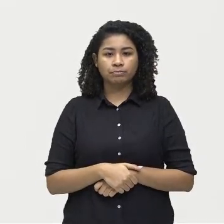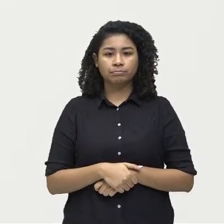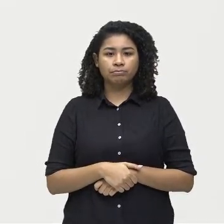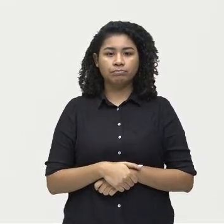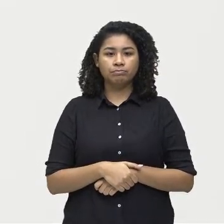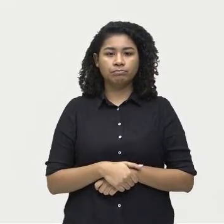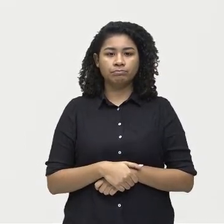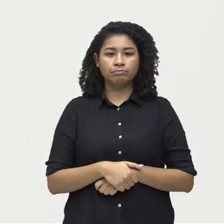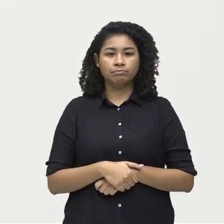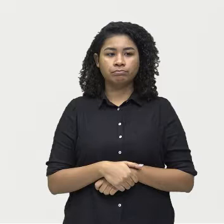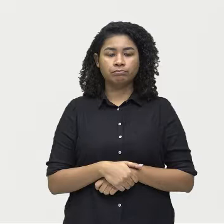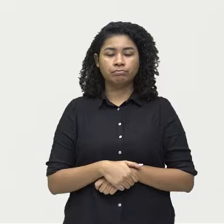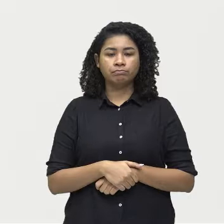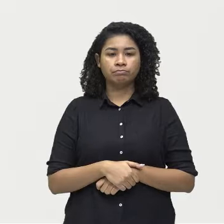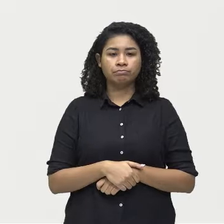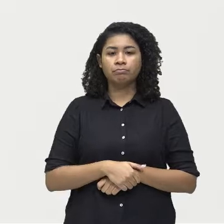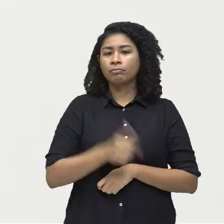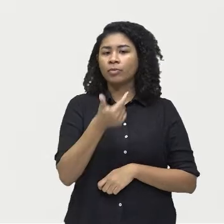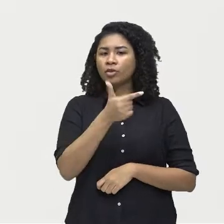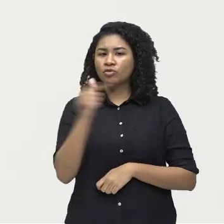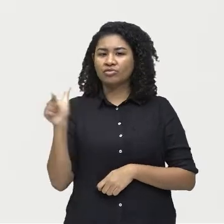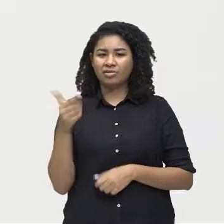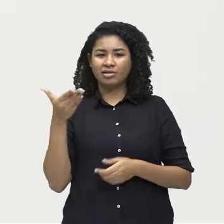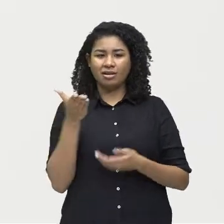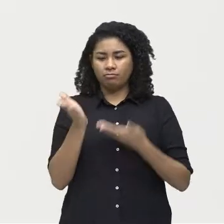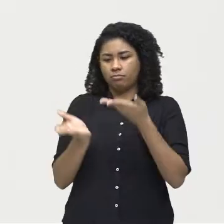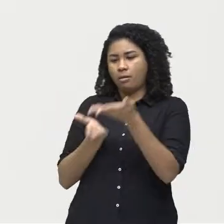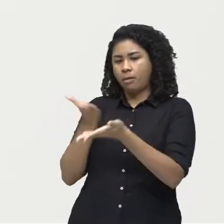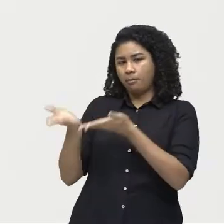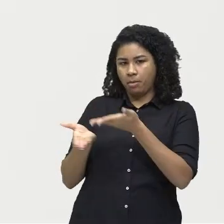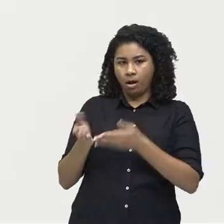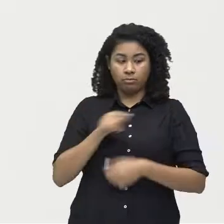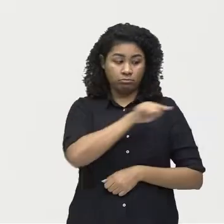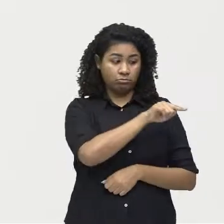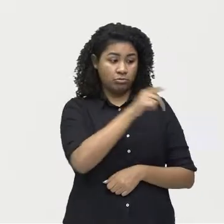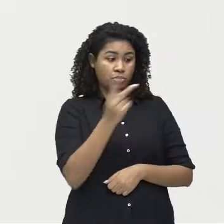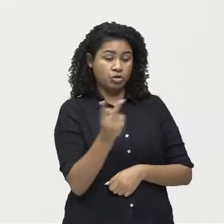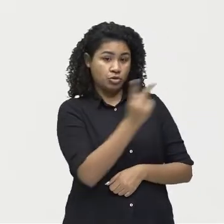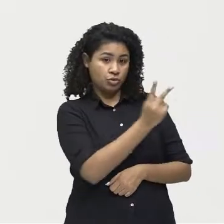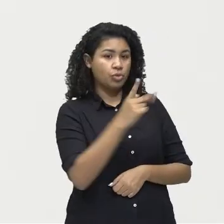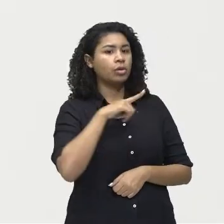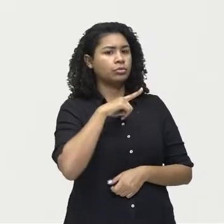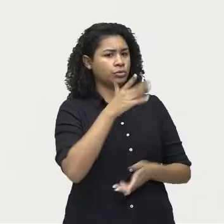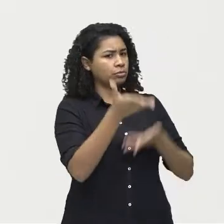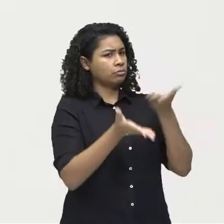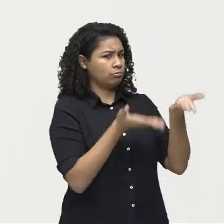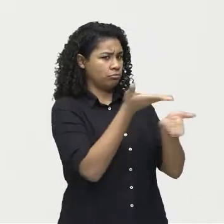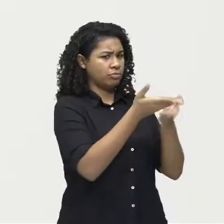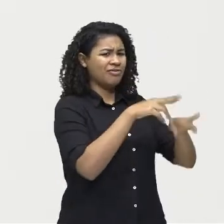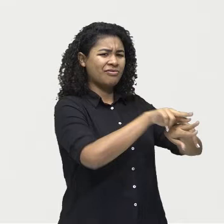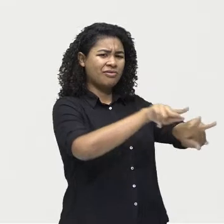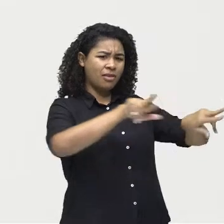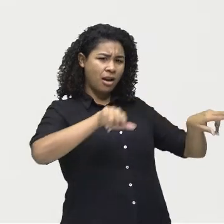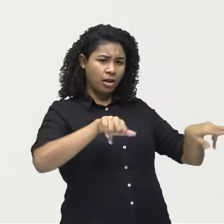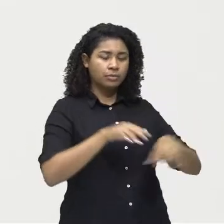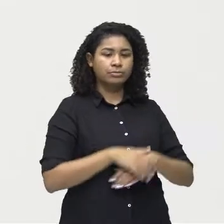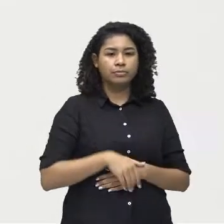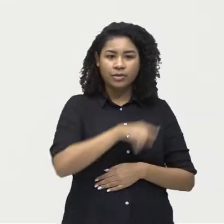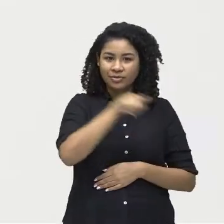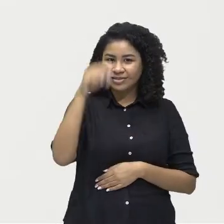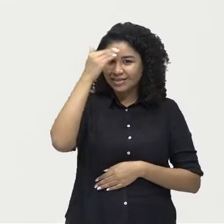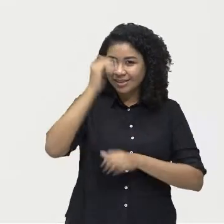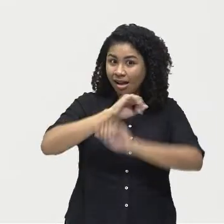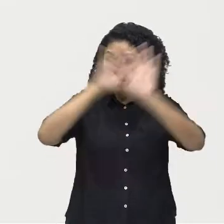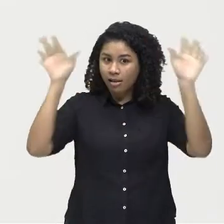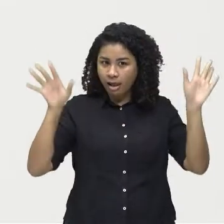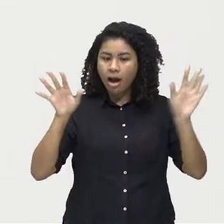benfeitorias, por assim dizer, que tanto o primeiro e segundo estado possuíam. Uma vez compreendida essa divisão, a gente pode